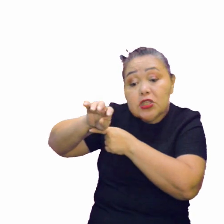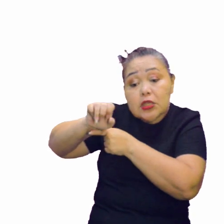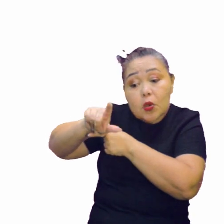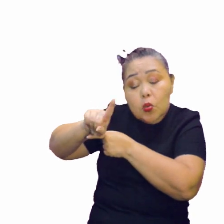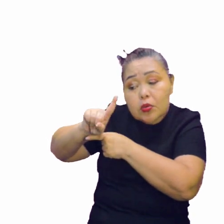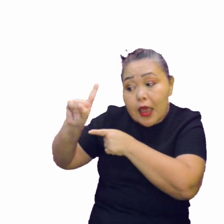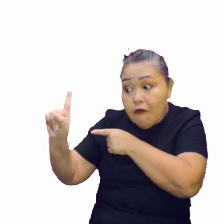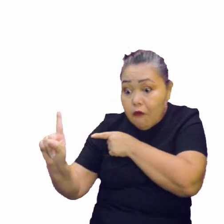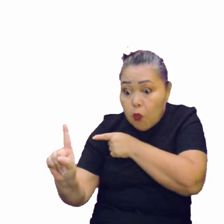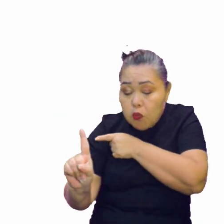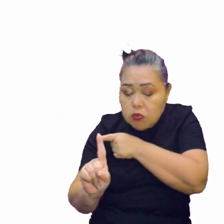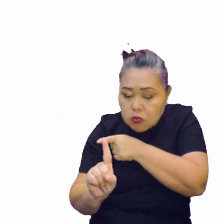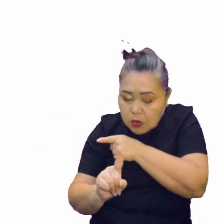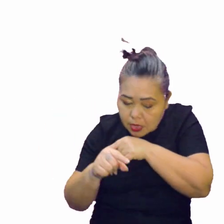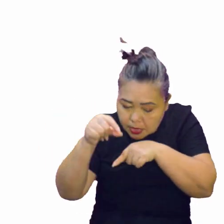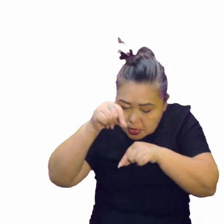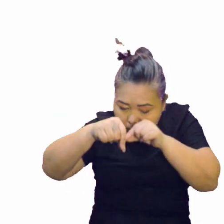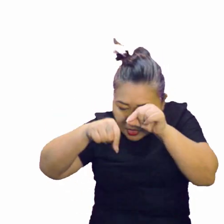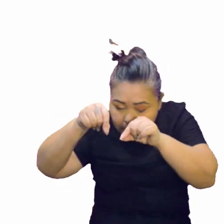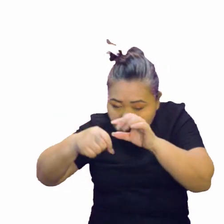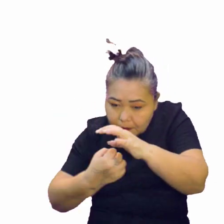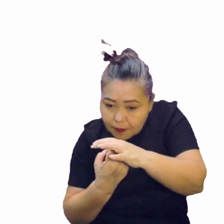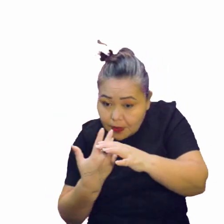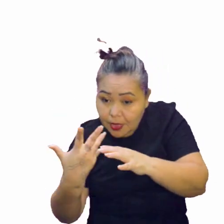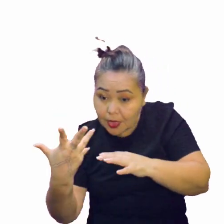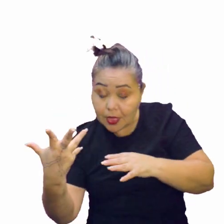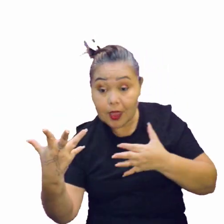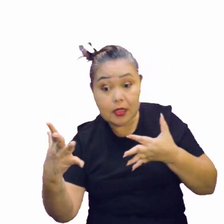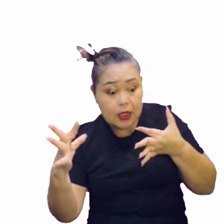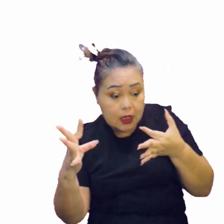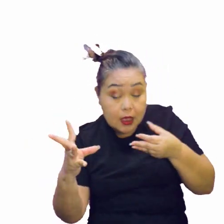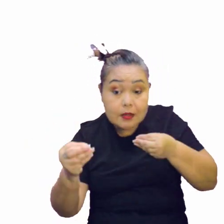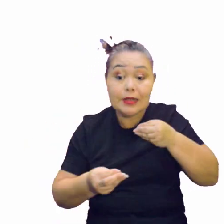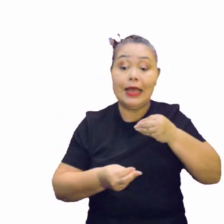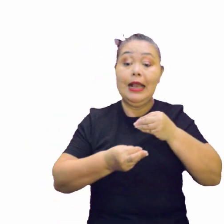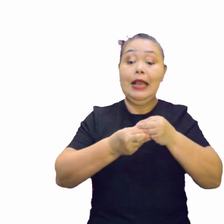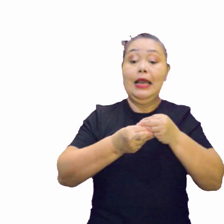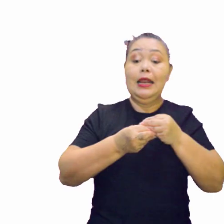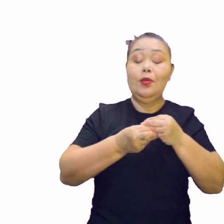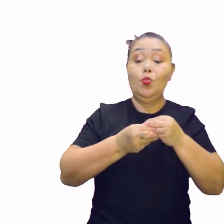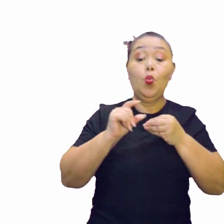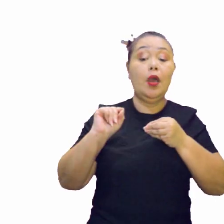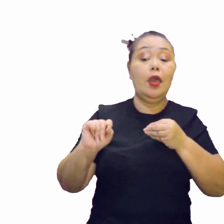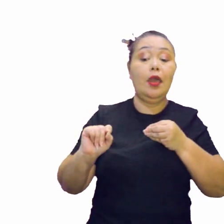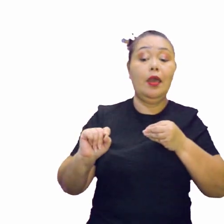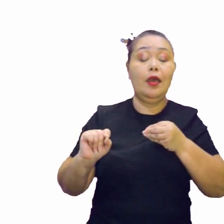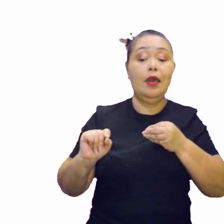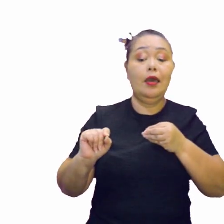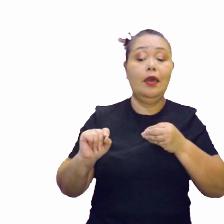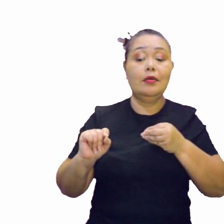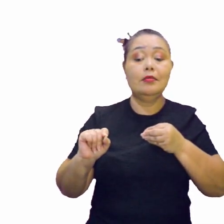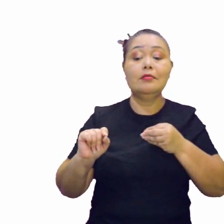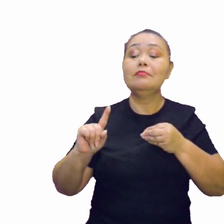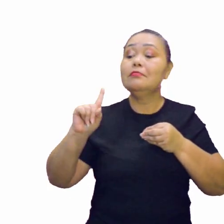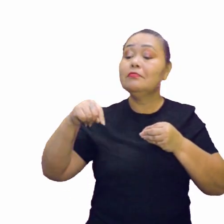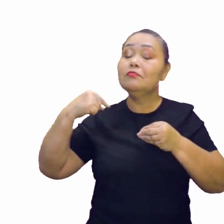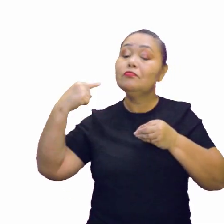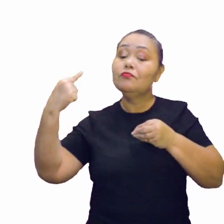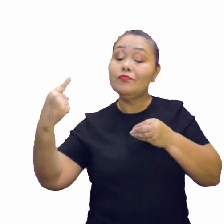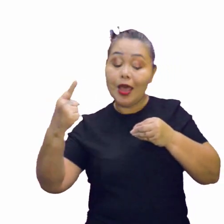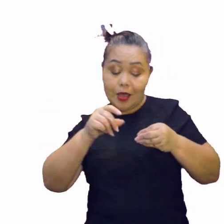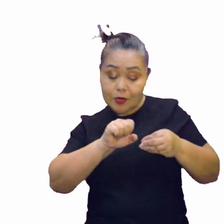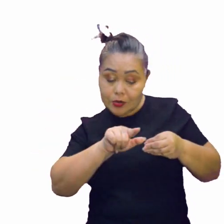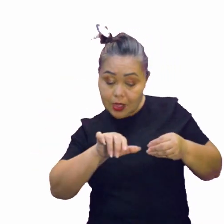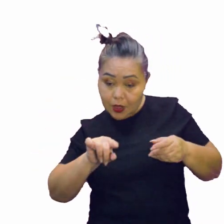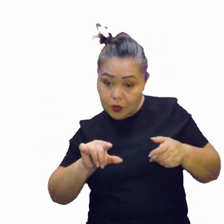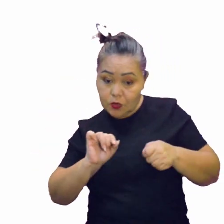inserir tem agregado nele o quê? As interferências de solo, as